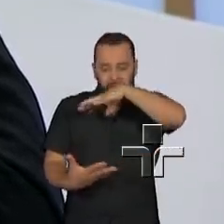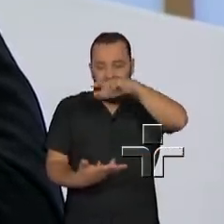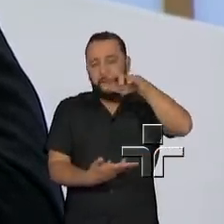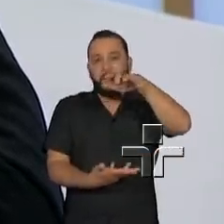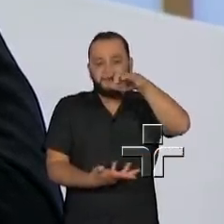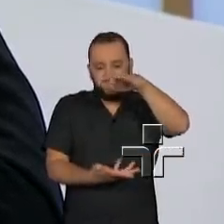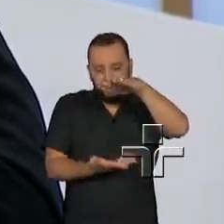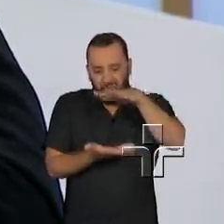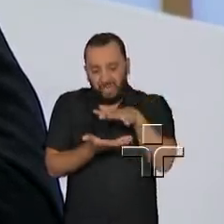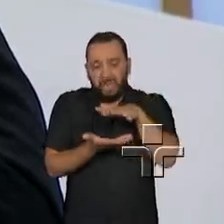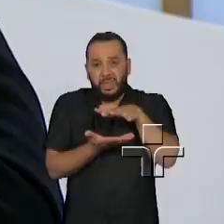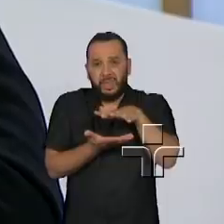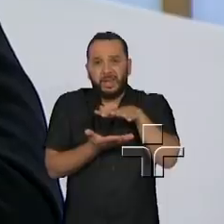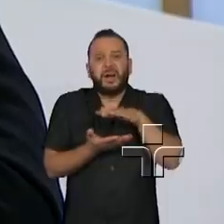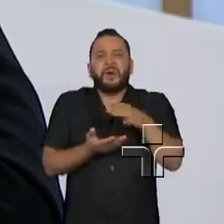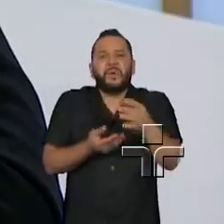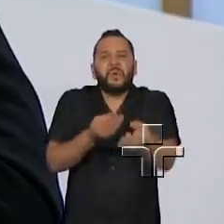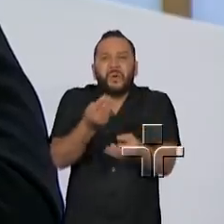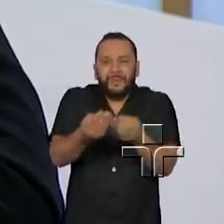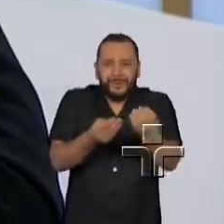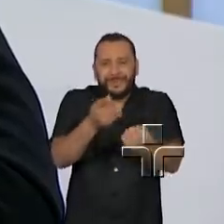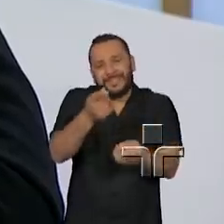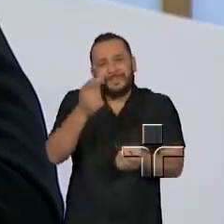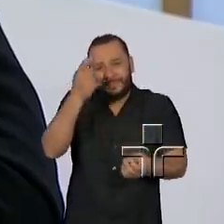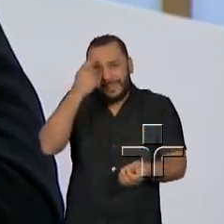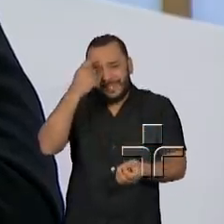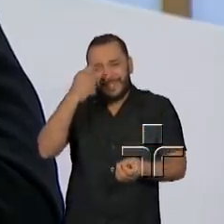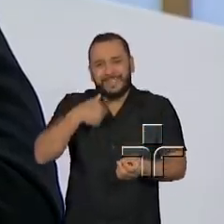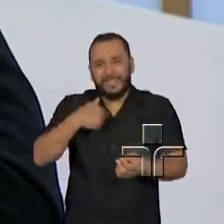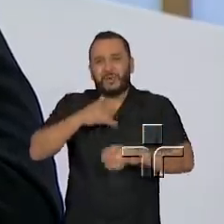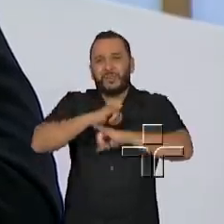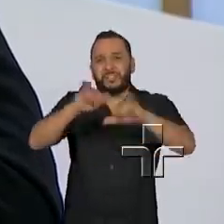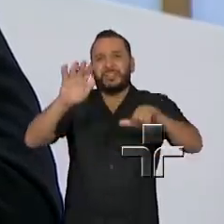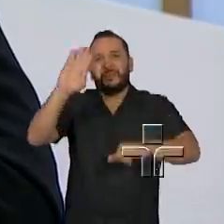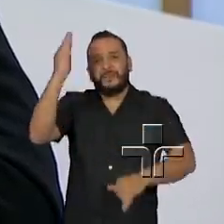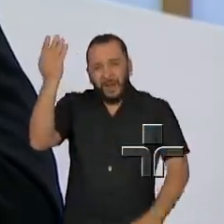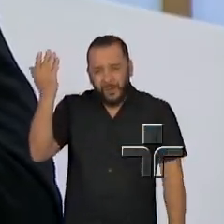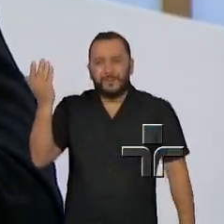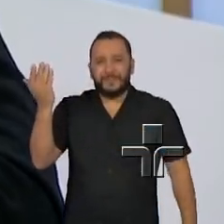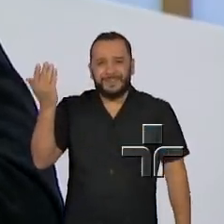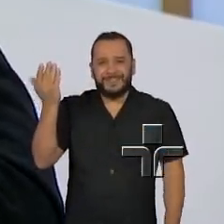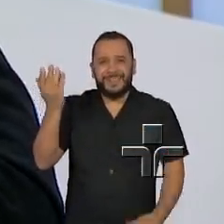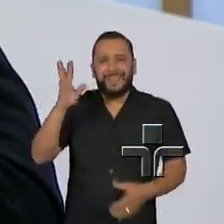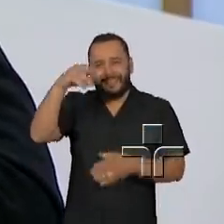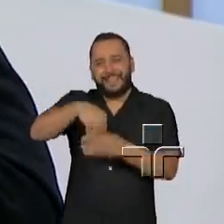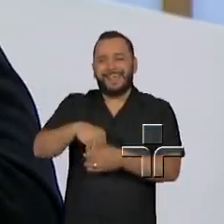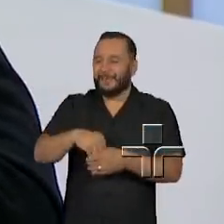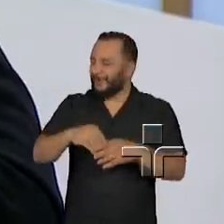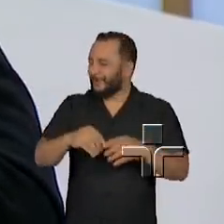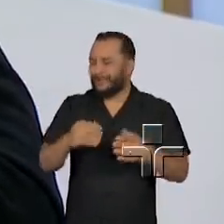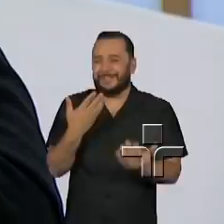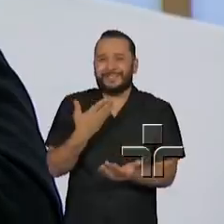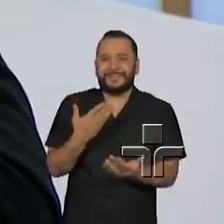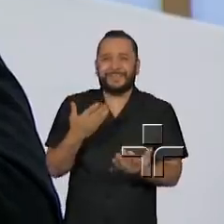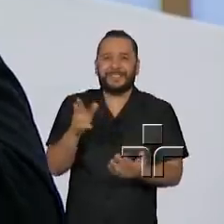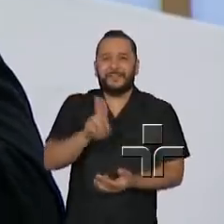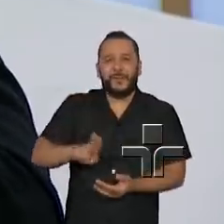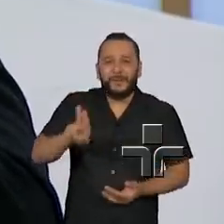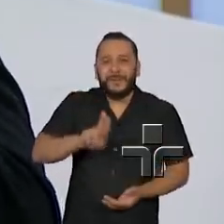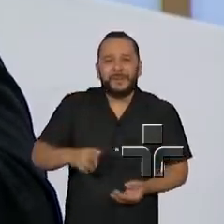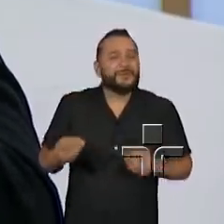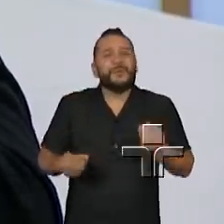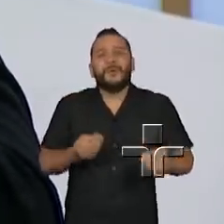é lidar com essa questão, com a mentira, a notícia falsa e o fanatismo dentro da sala de aula? Porque isso